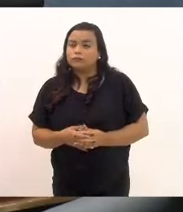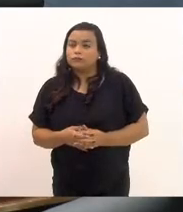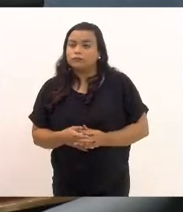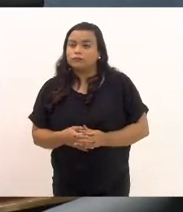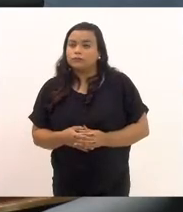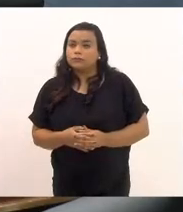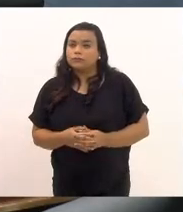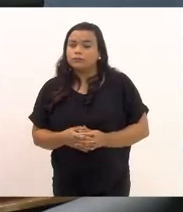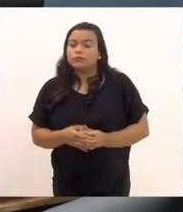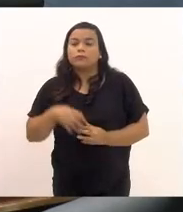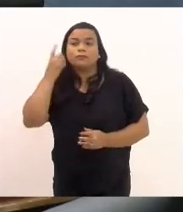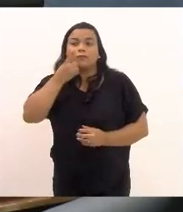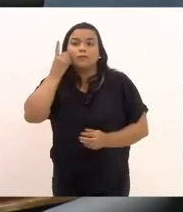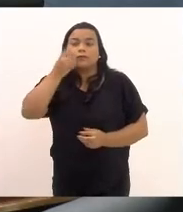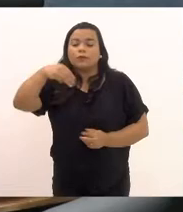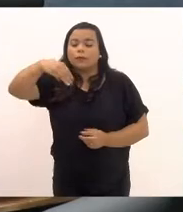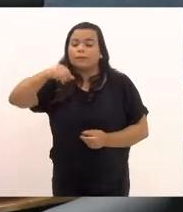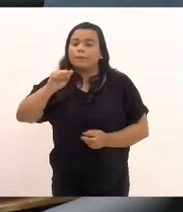Está do Marcelo?